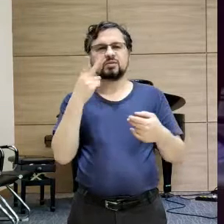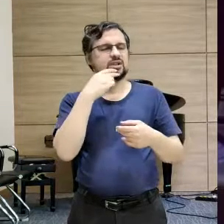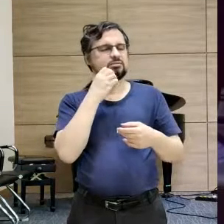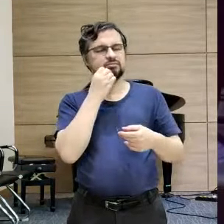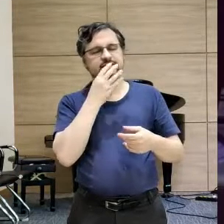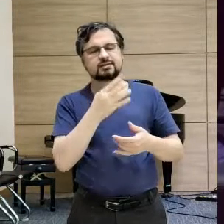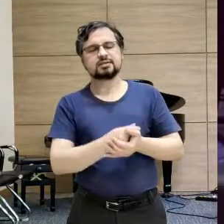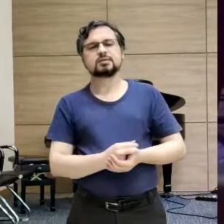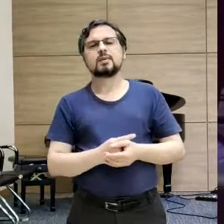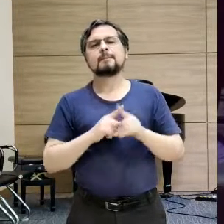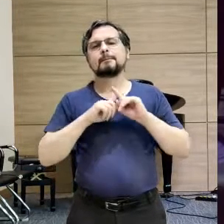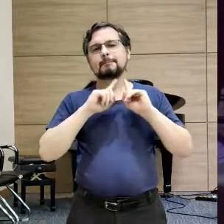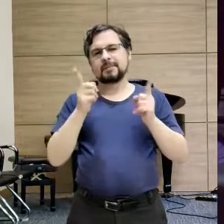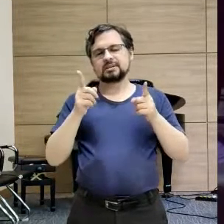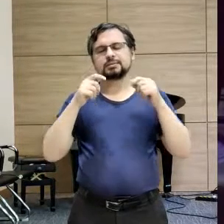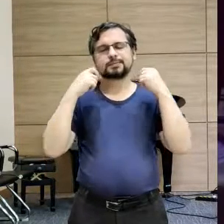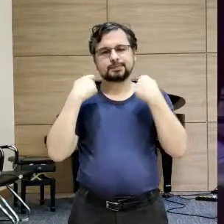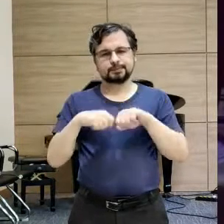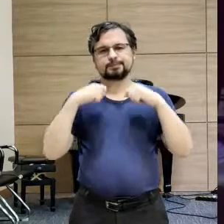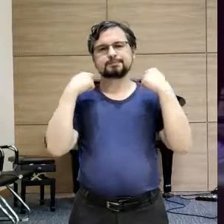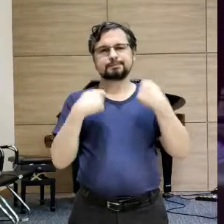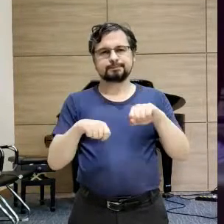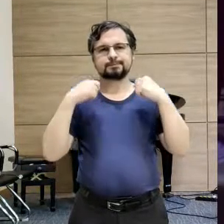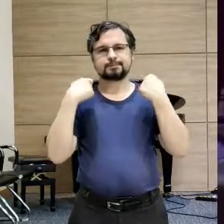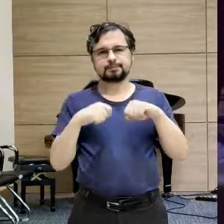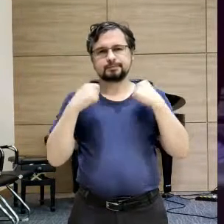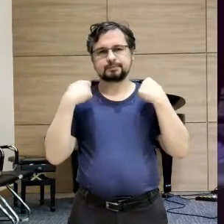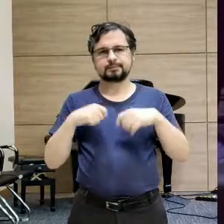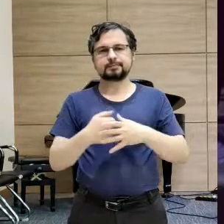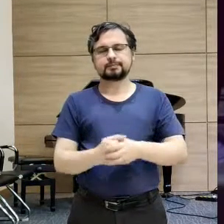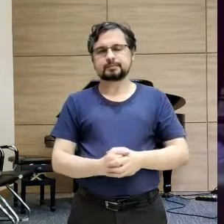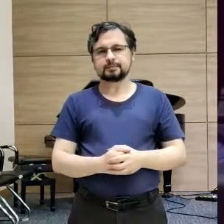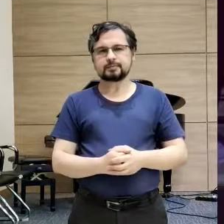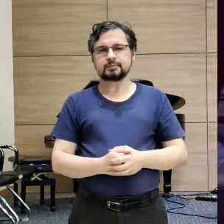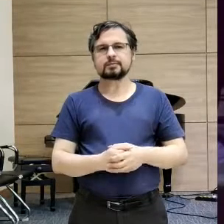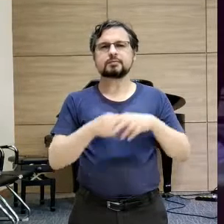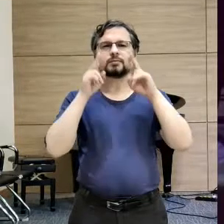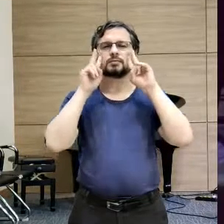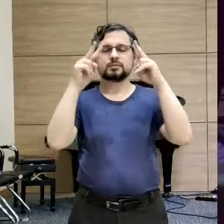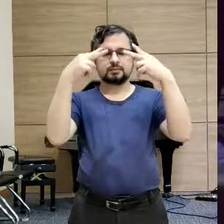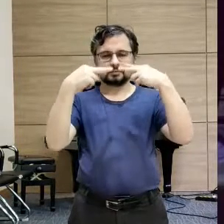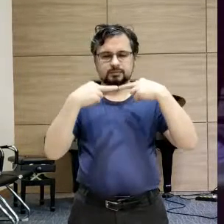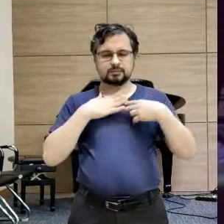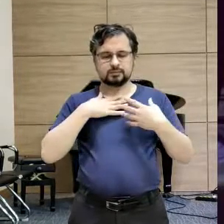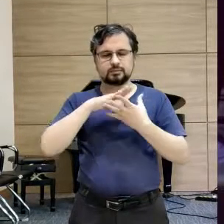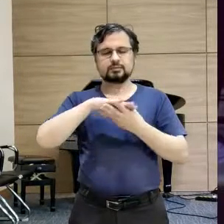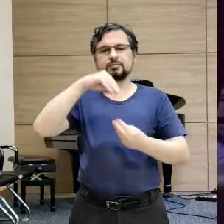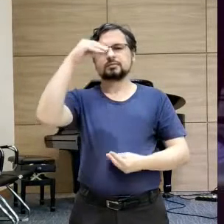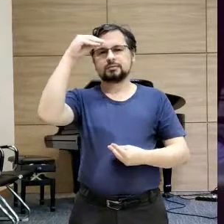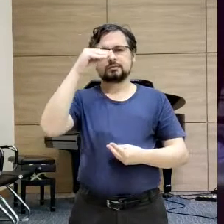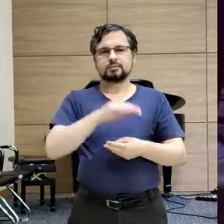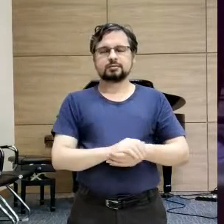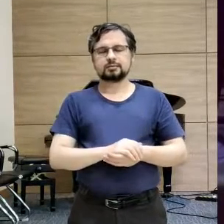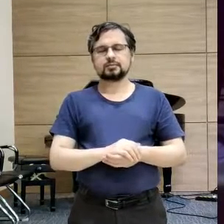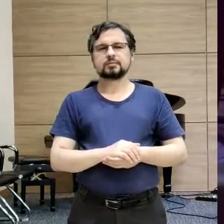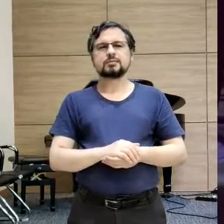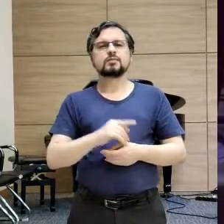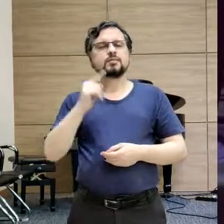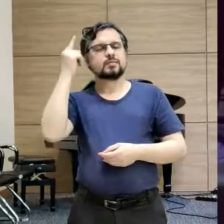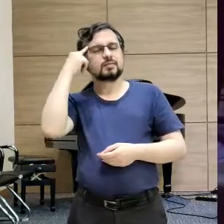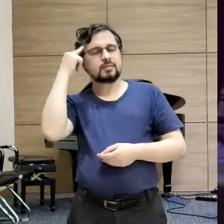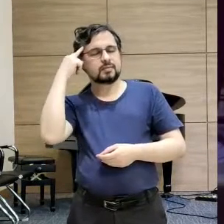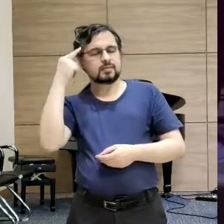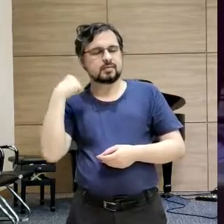palatável, mas é necessário olhar para a nossa alma, fazer um check-up do